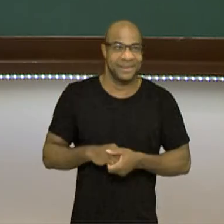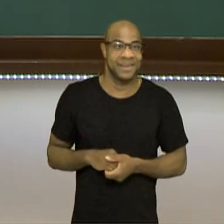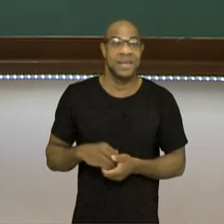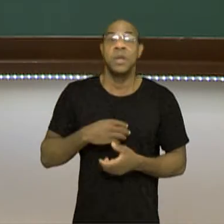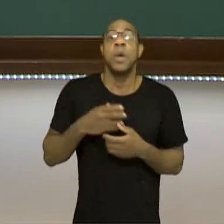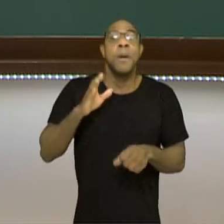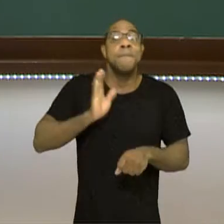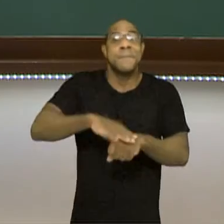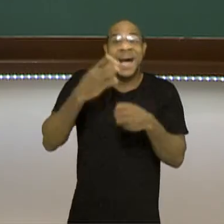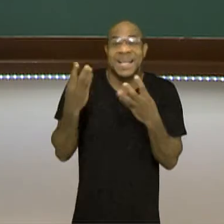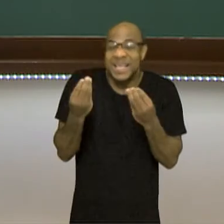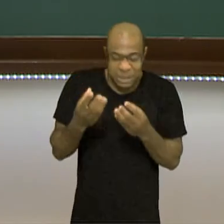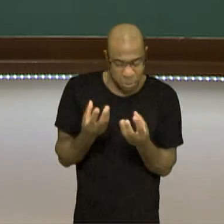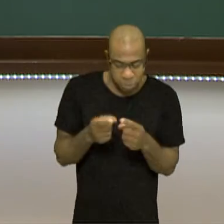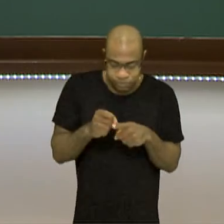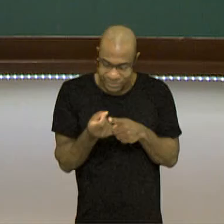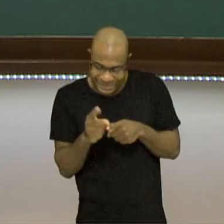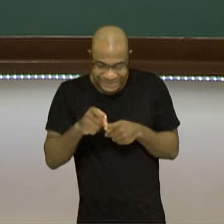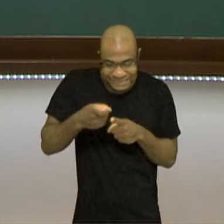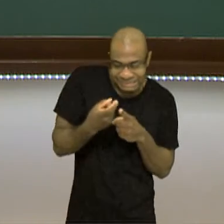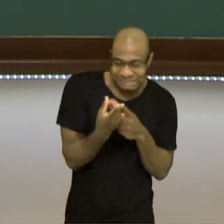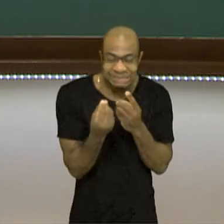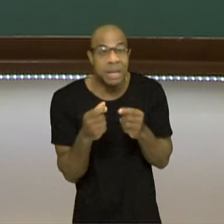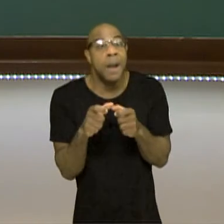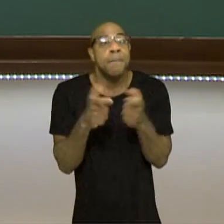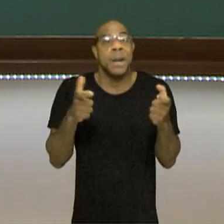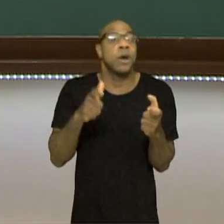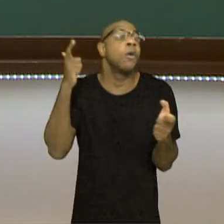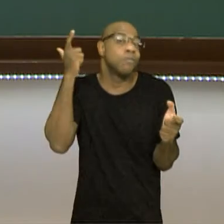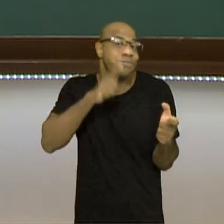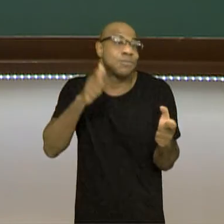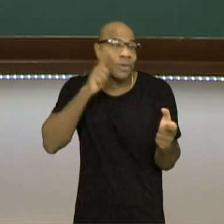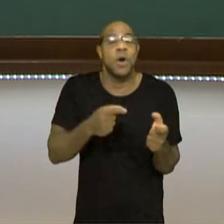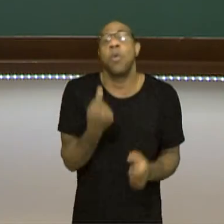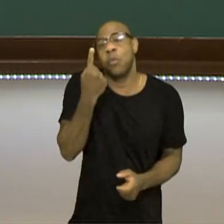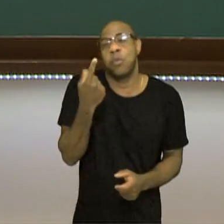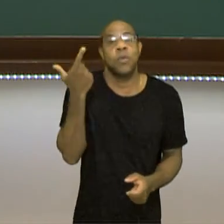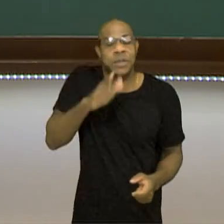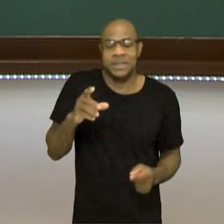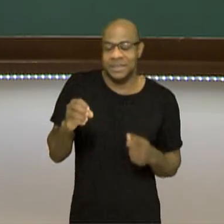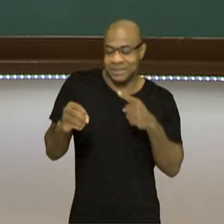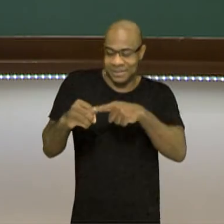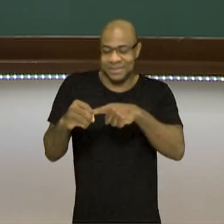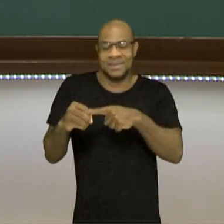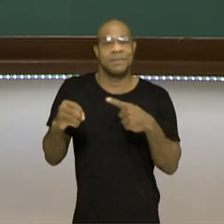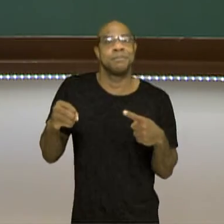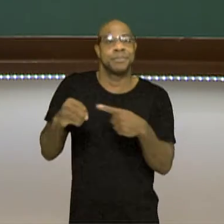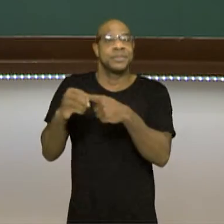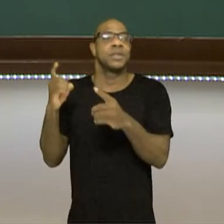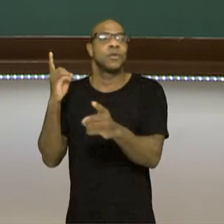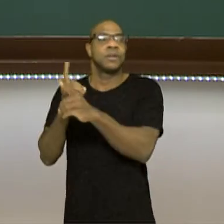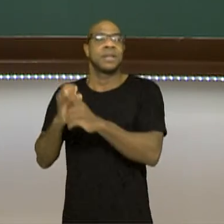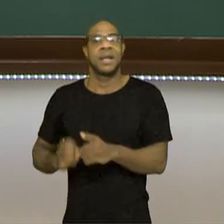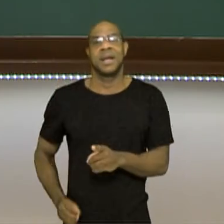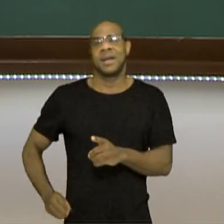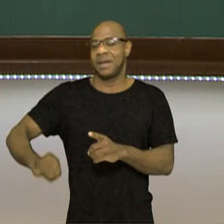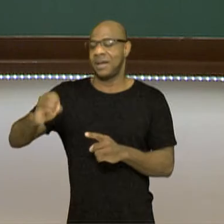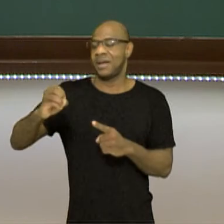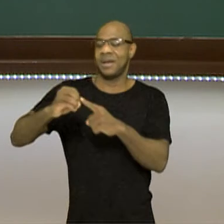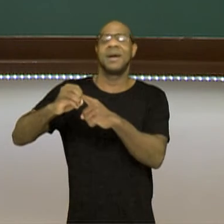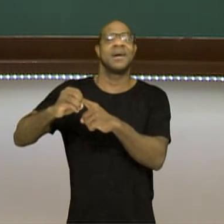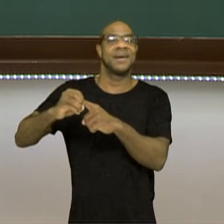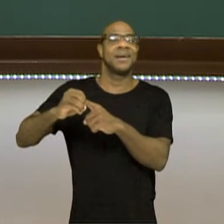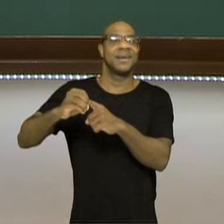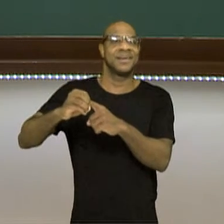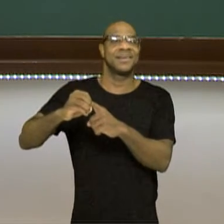quanto mais espermatozoide tiver, maior a chance de umzinho chegar lá e encontrar esse ovócito,